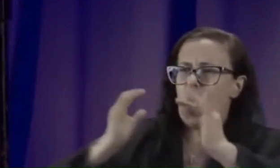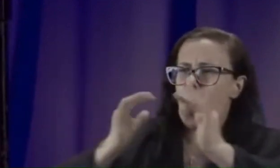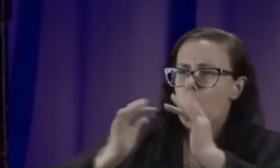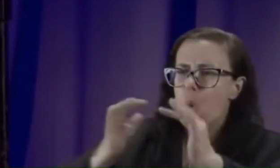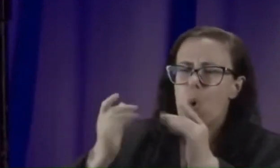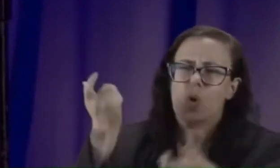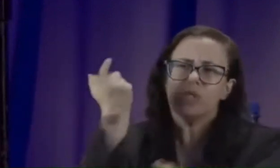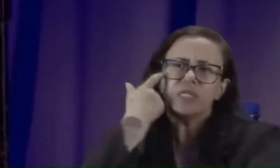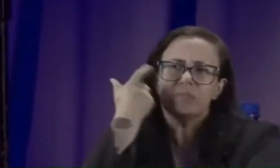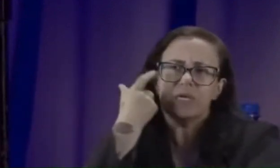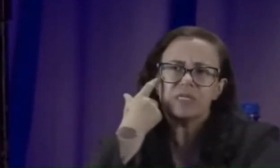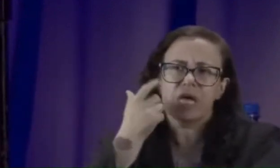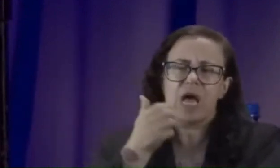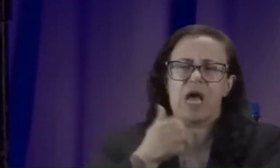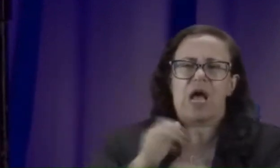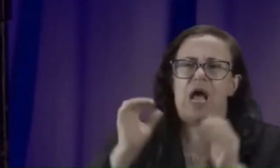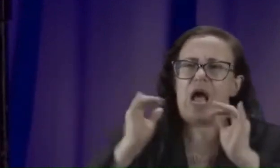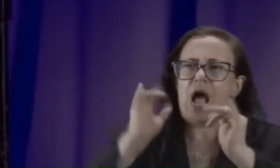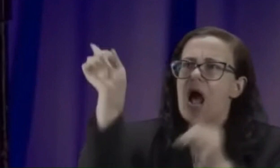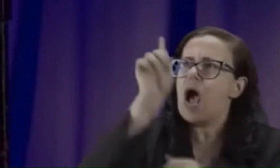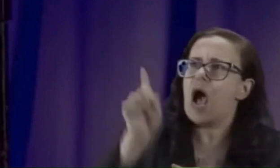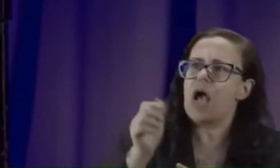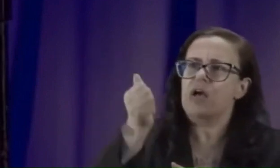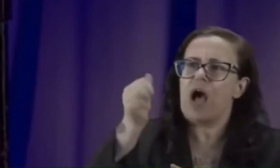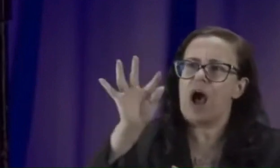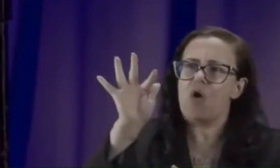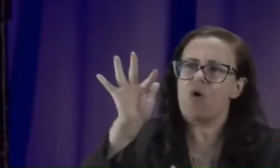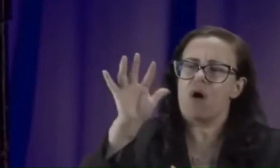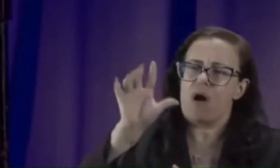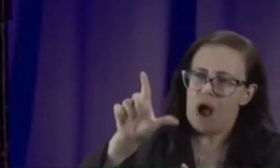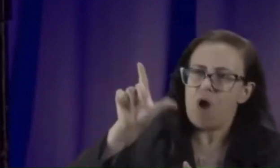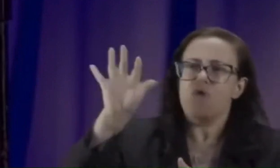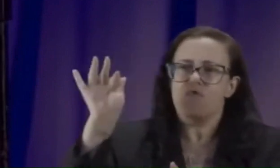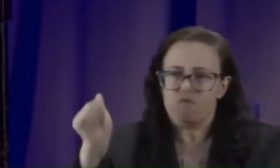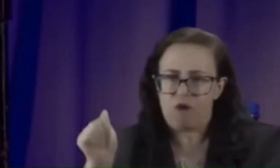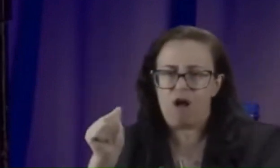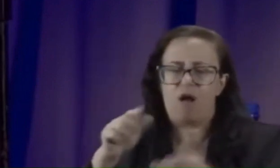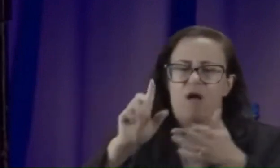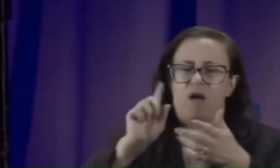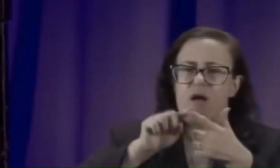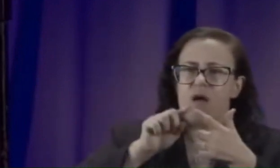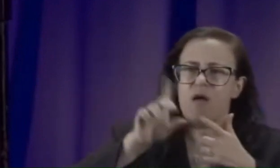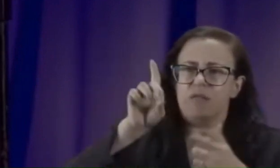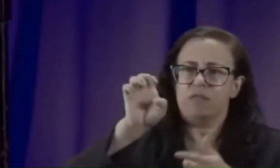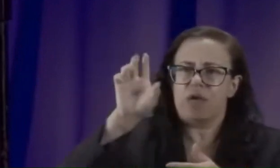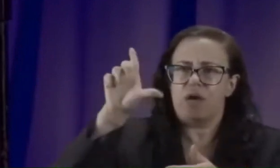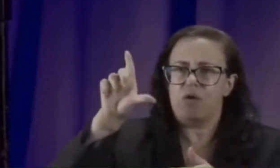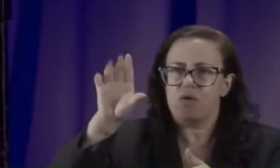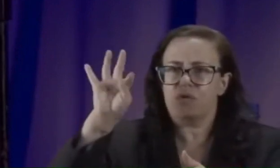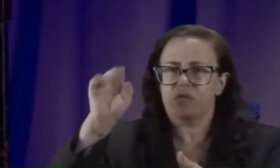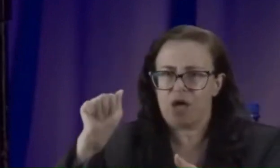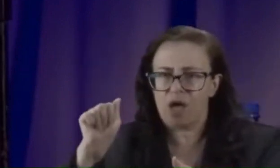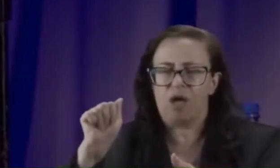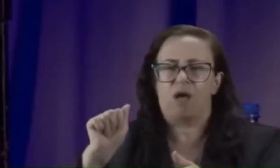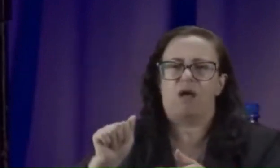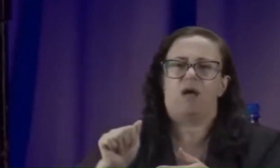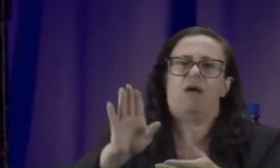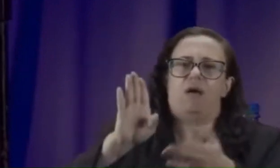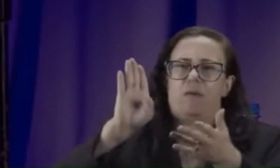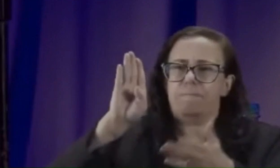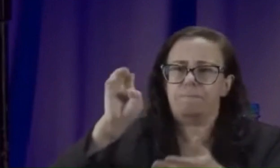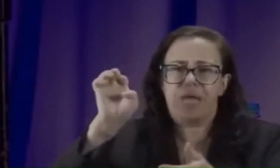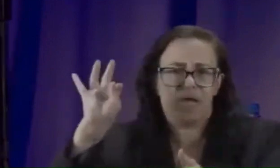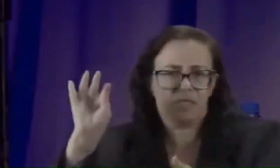alfa, beta, delta, que se encarregam de compor o universo. E agora